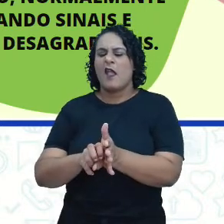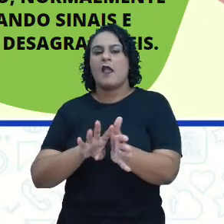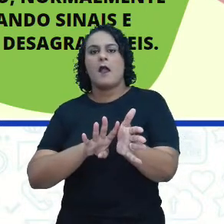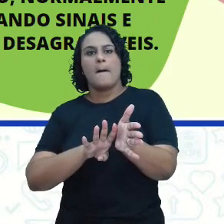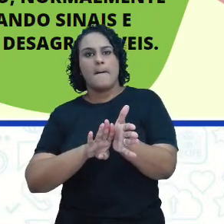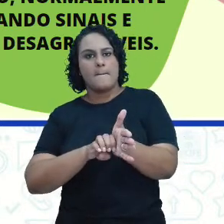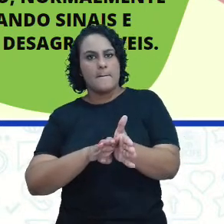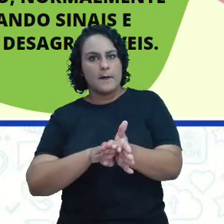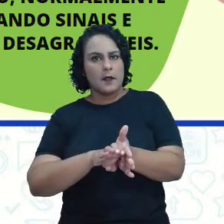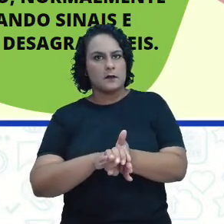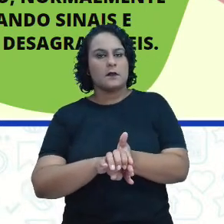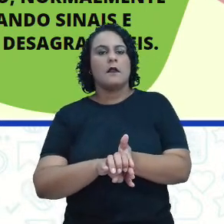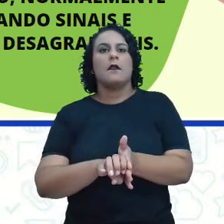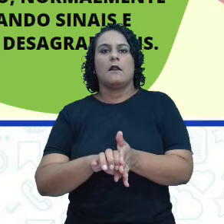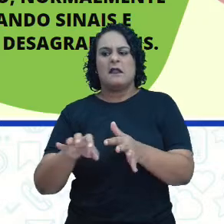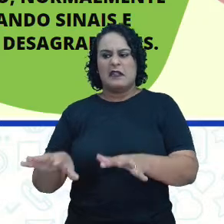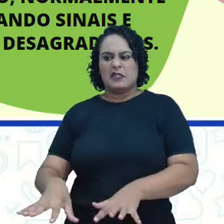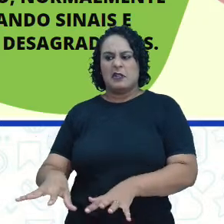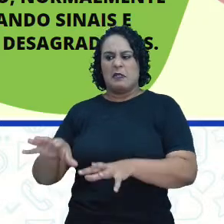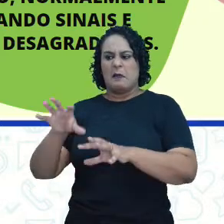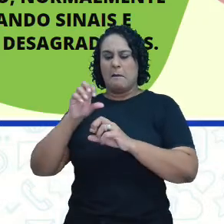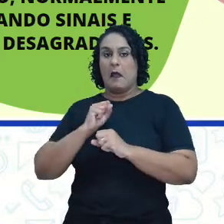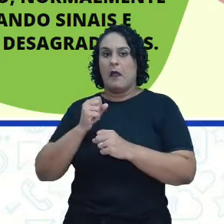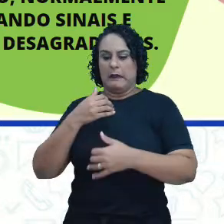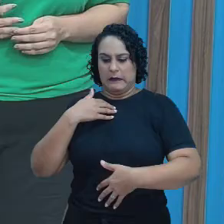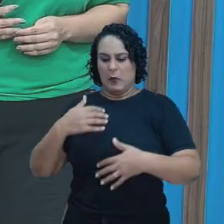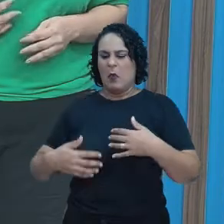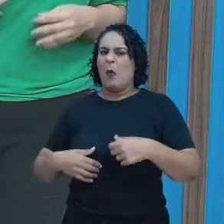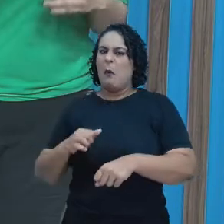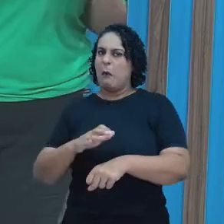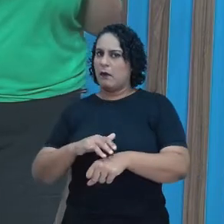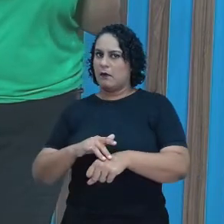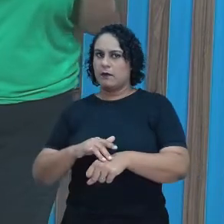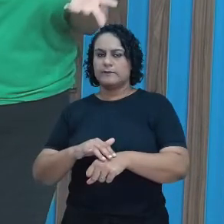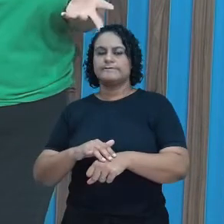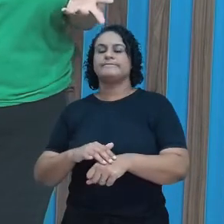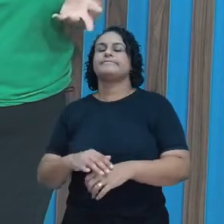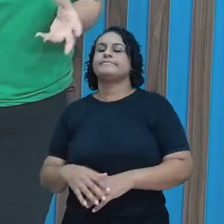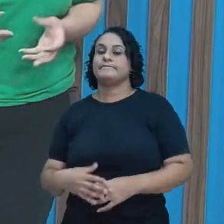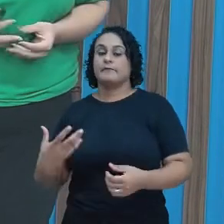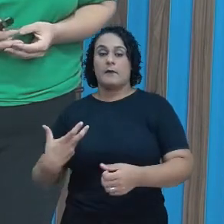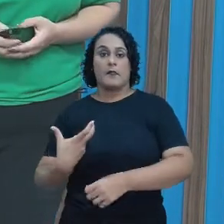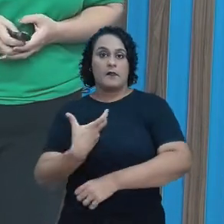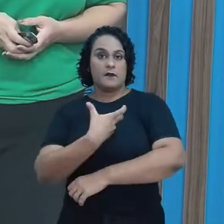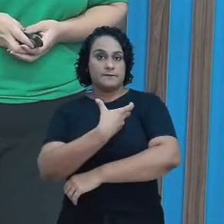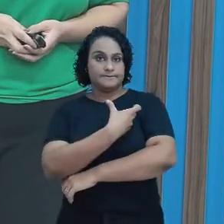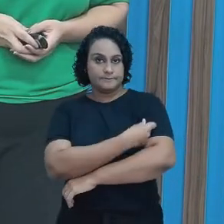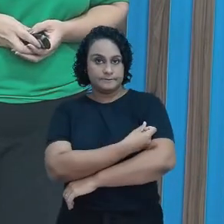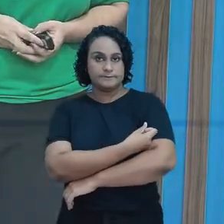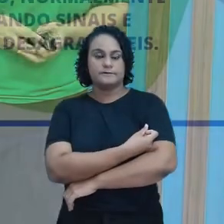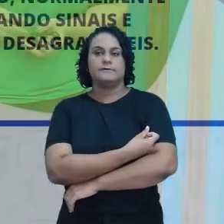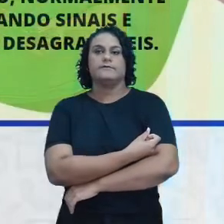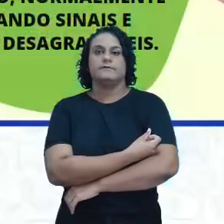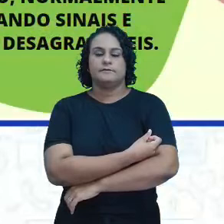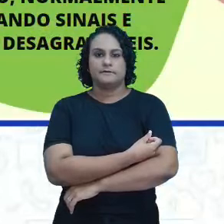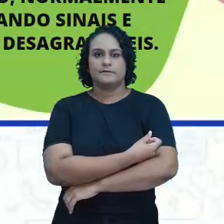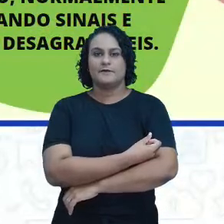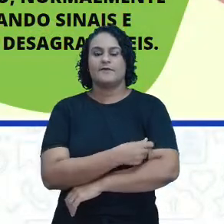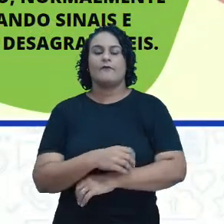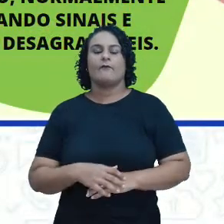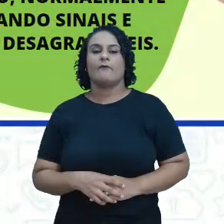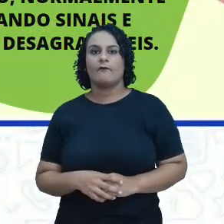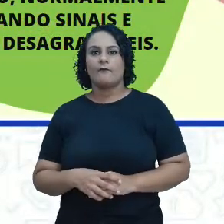bactérias, são agentes causadores de doenças, tá certo? As vacinas, pessoal, as vacinas,